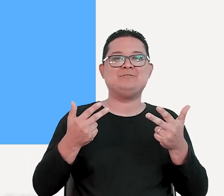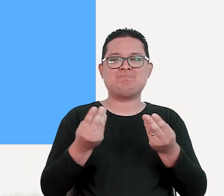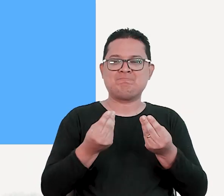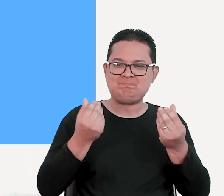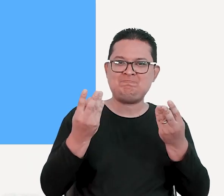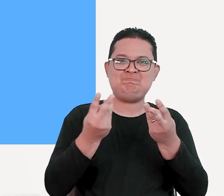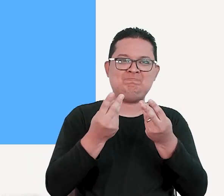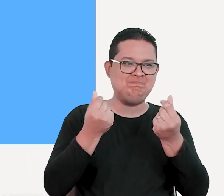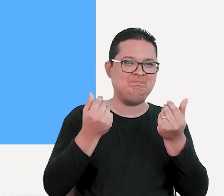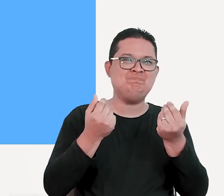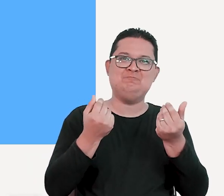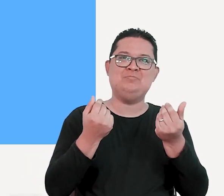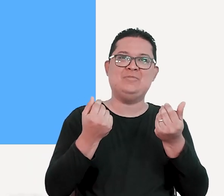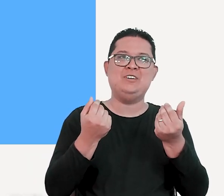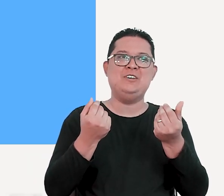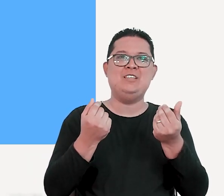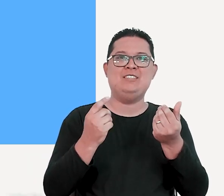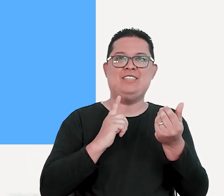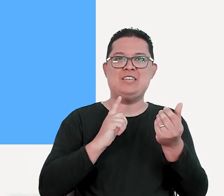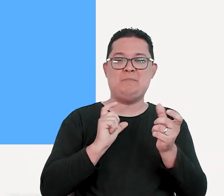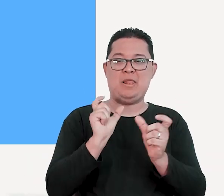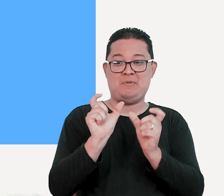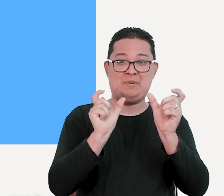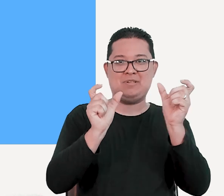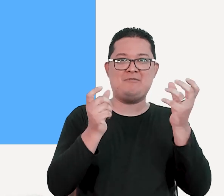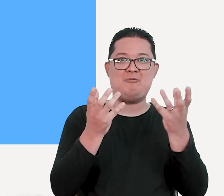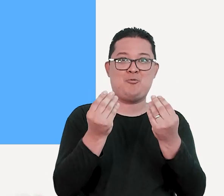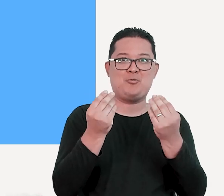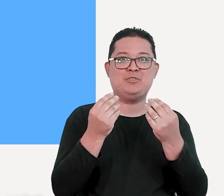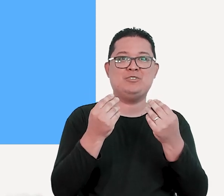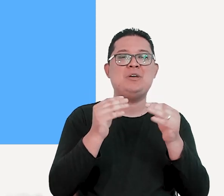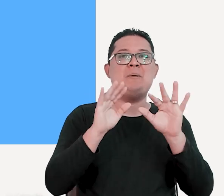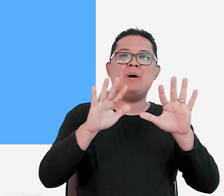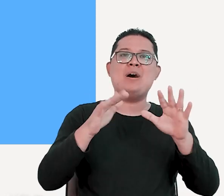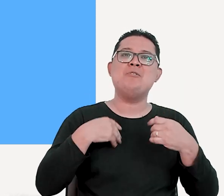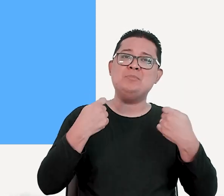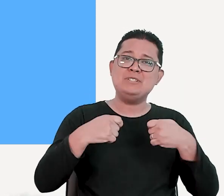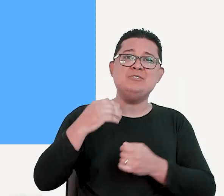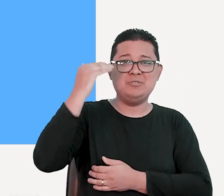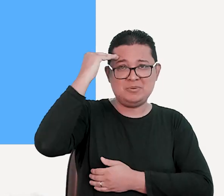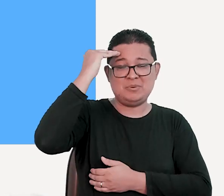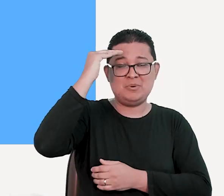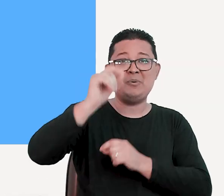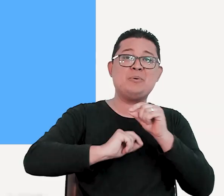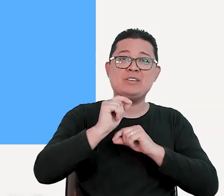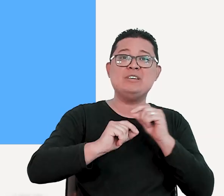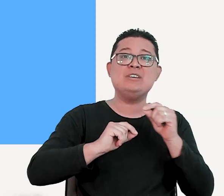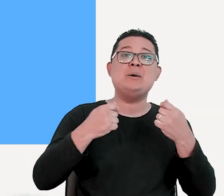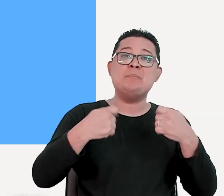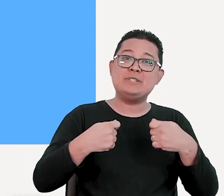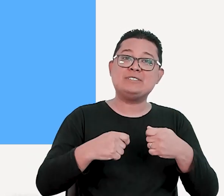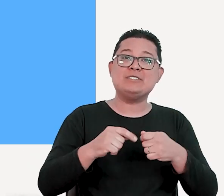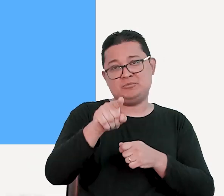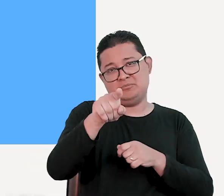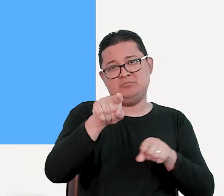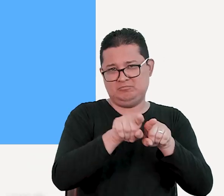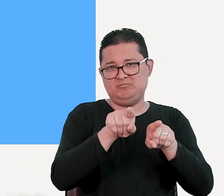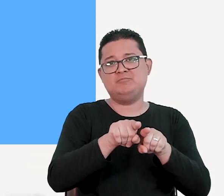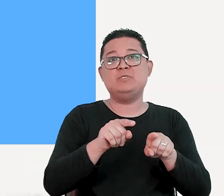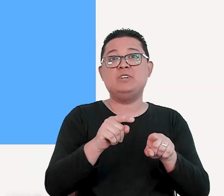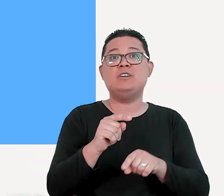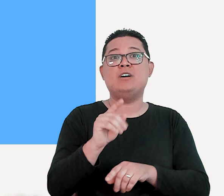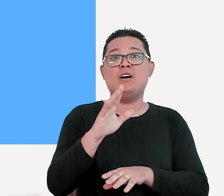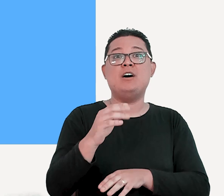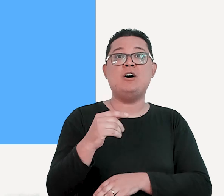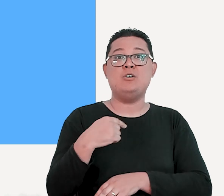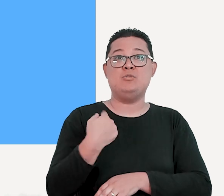rico. E, cara, eu tenho que entender, isso fica a dica para você também que está na mesma situação que eu, tá? A gente tem que entender que é a nossa segunda língua, a gente